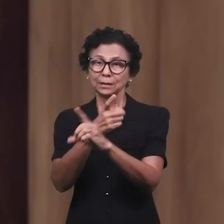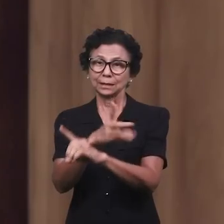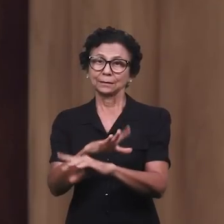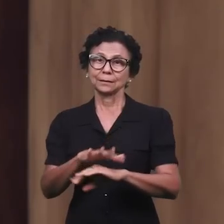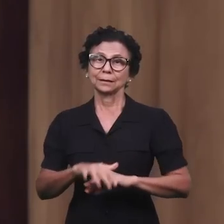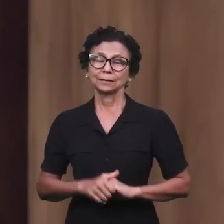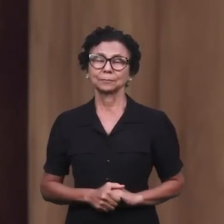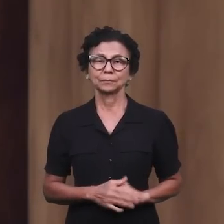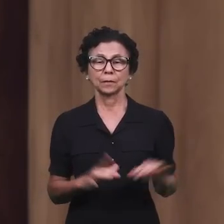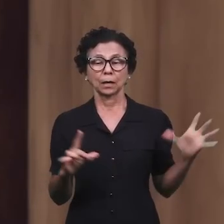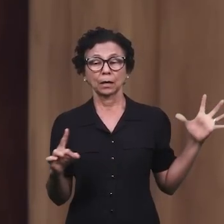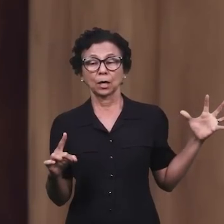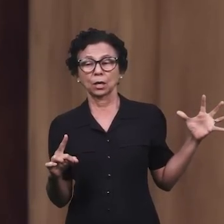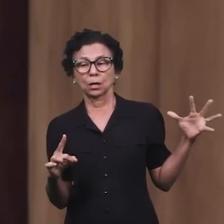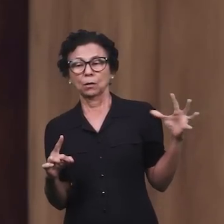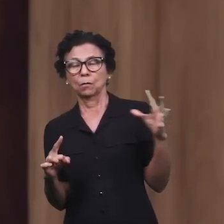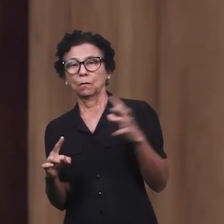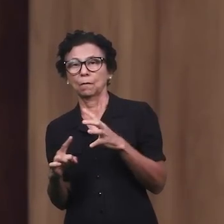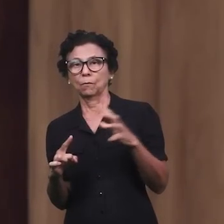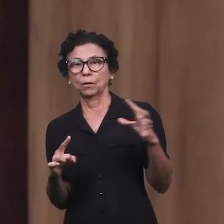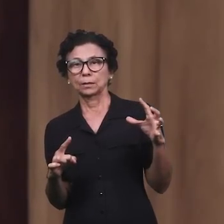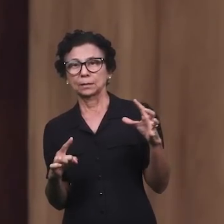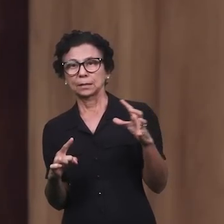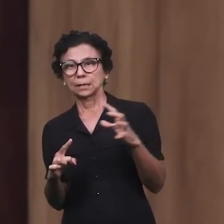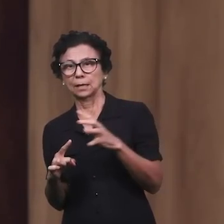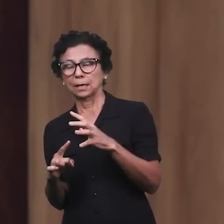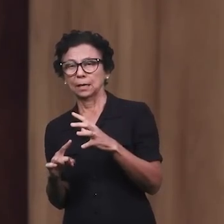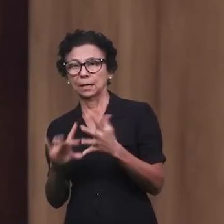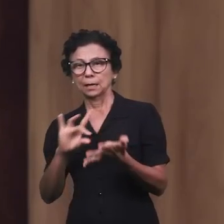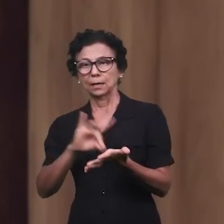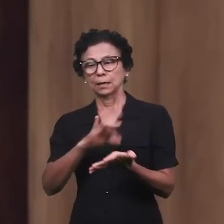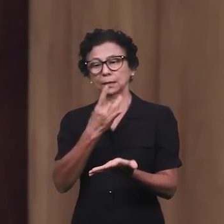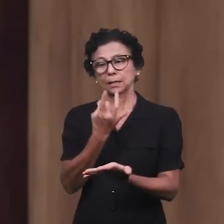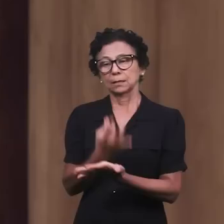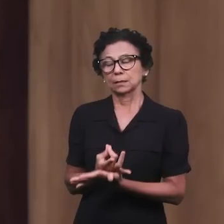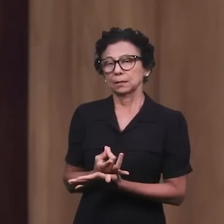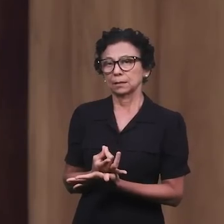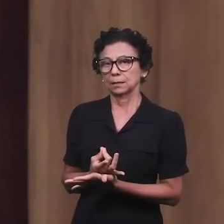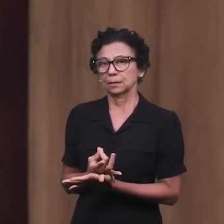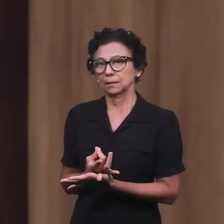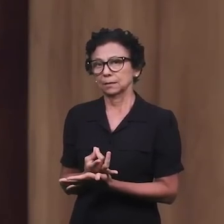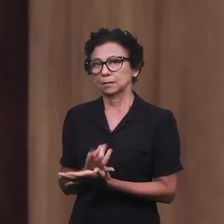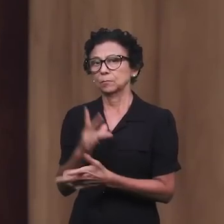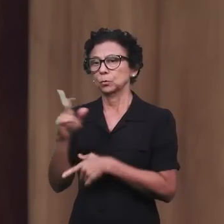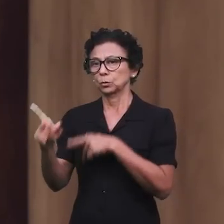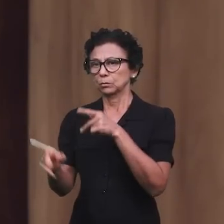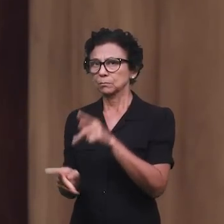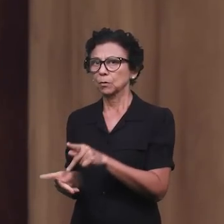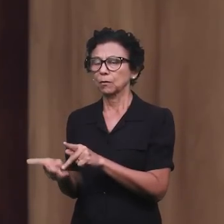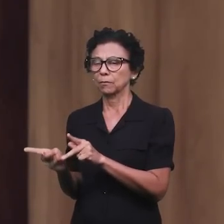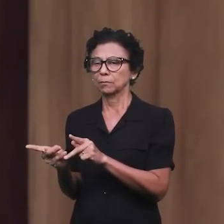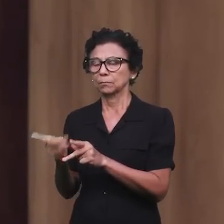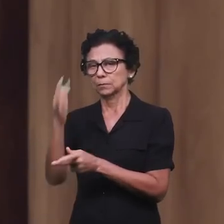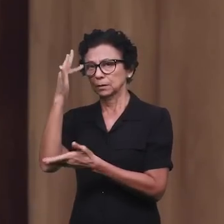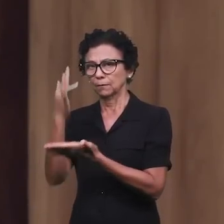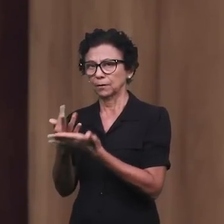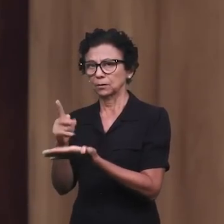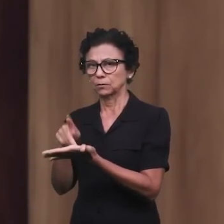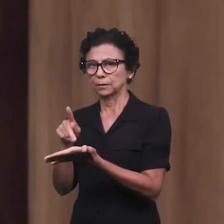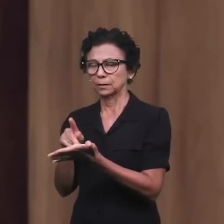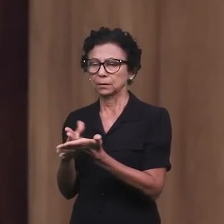igreja. Isso trouxe um grande prejuízo ao povo de Deus, levou muitos a se desviarem da fé